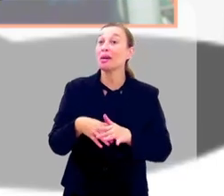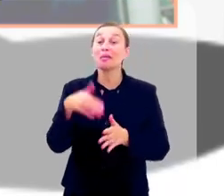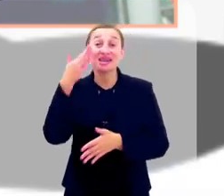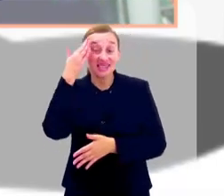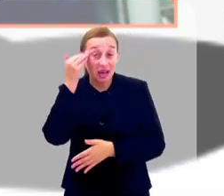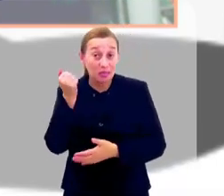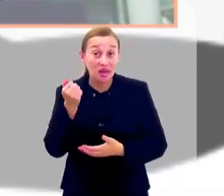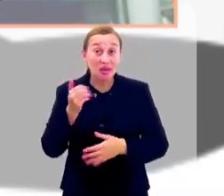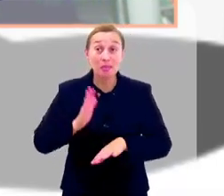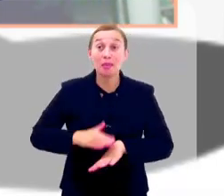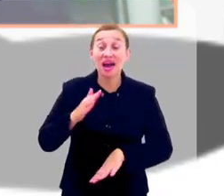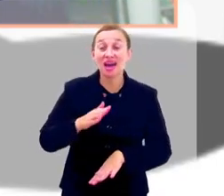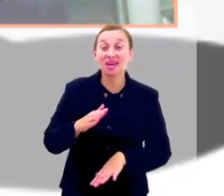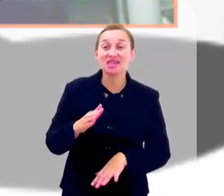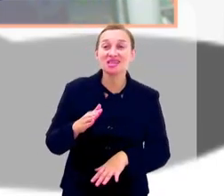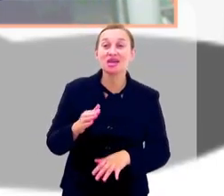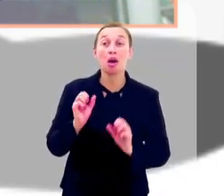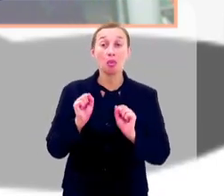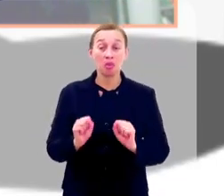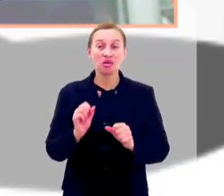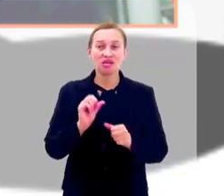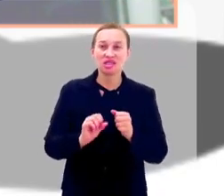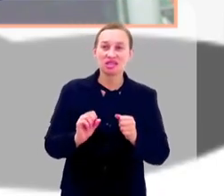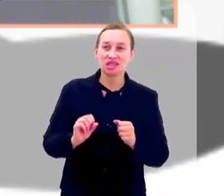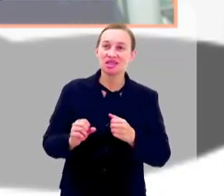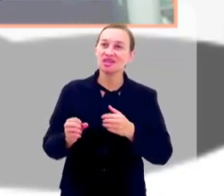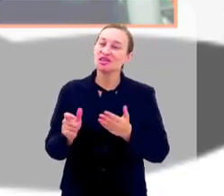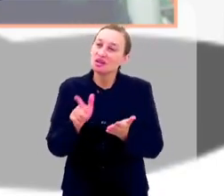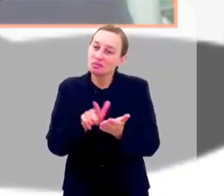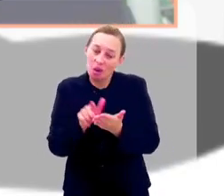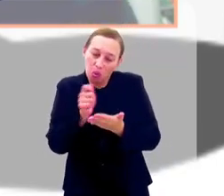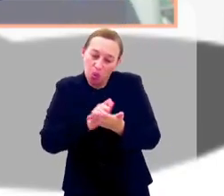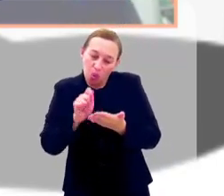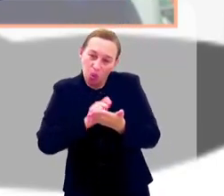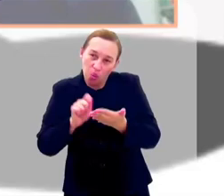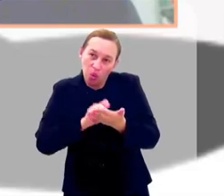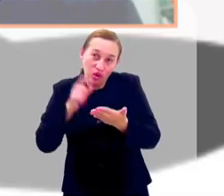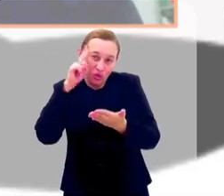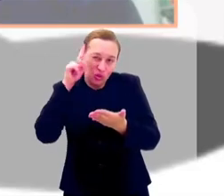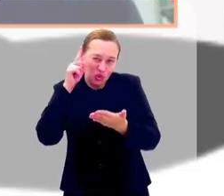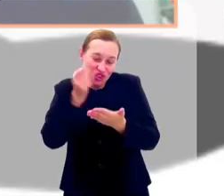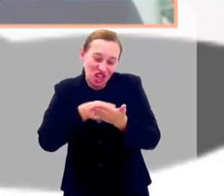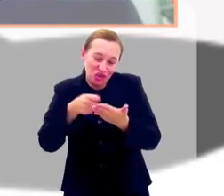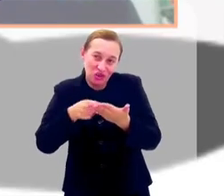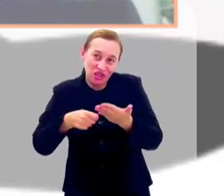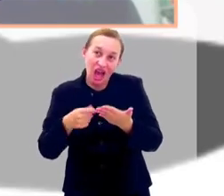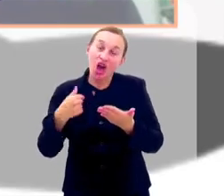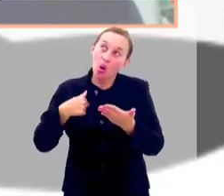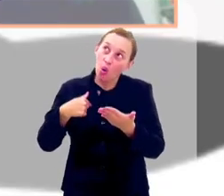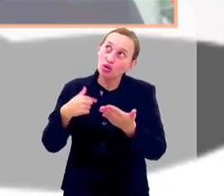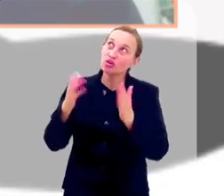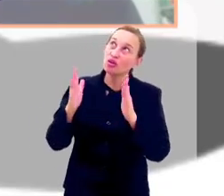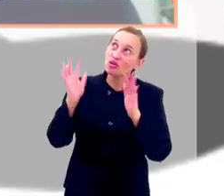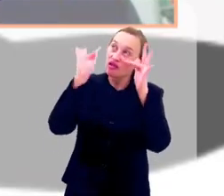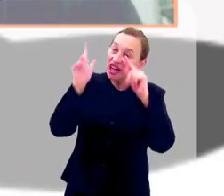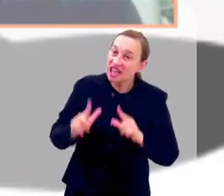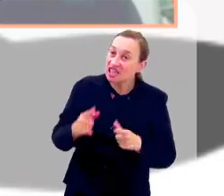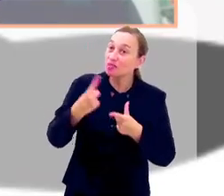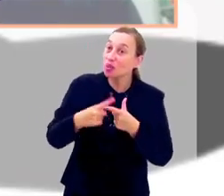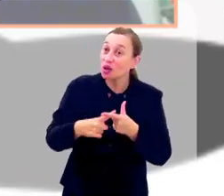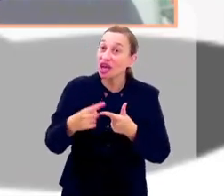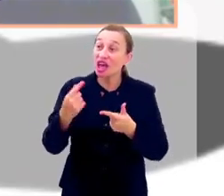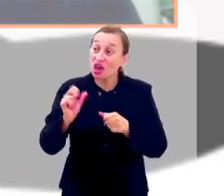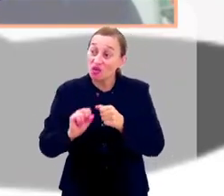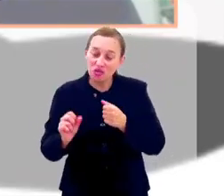exercícios para justamente querer saber o que mais pode ser feito, além do papelzinho da gente ir lá todo dia, chega em casa e fala, olha, hoje eu sou